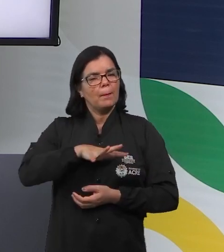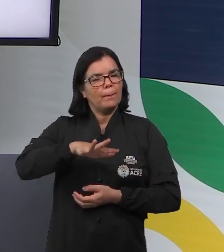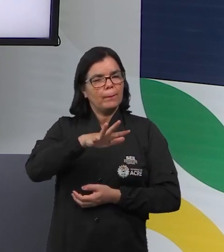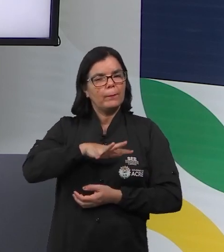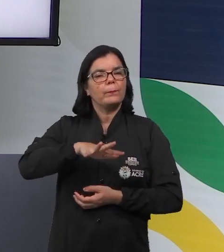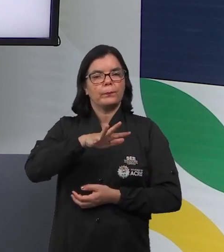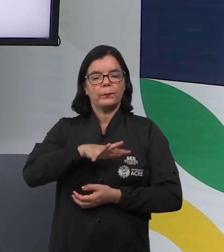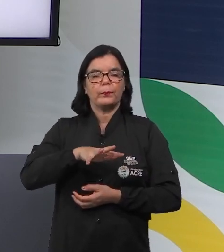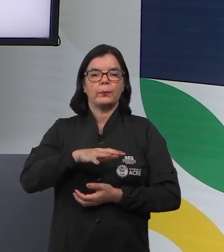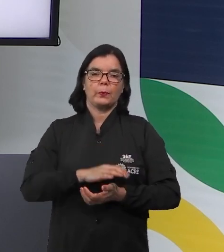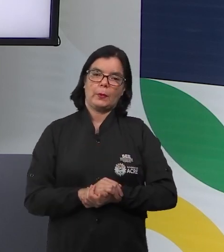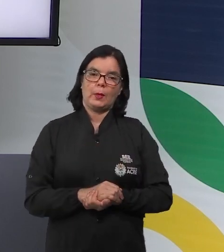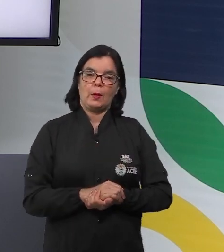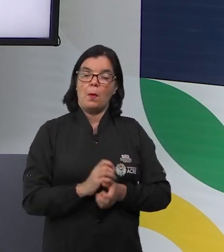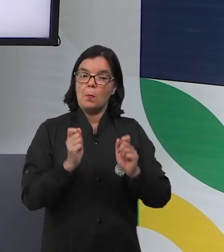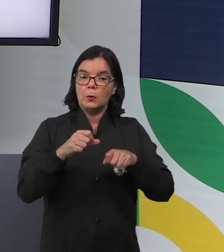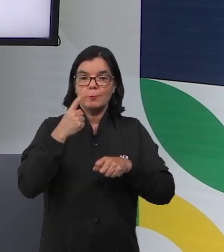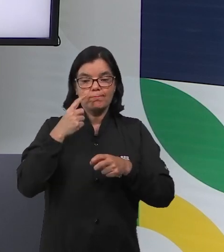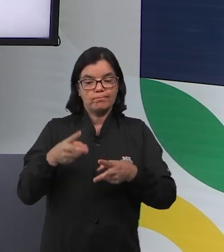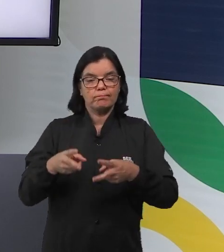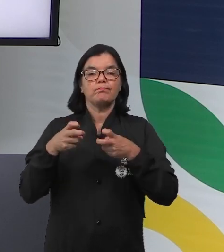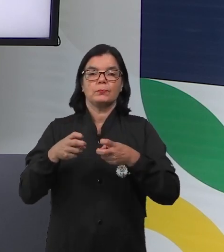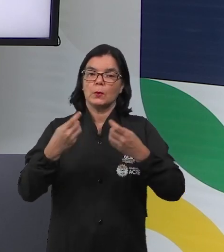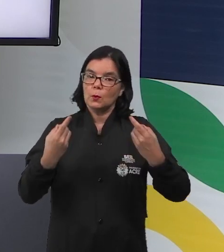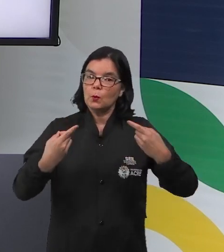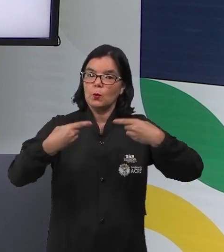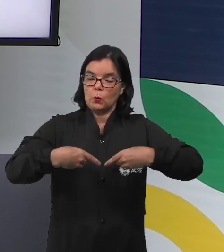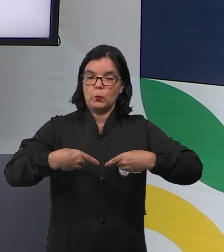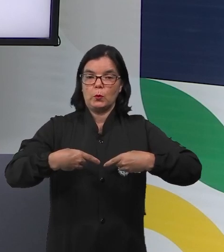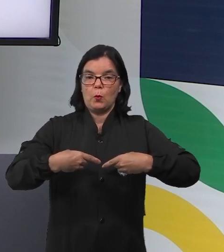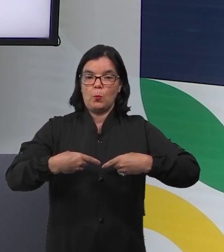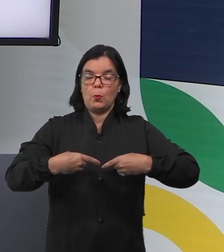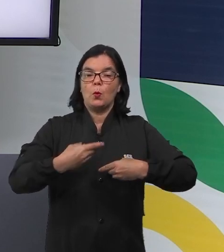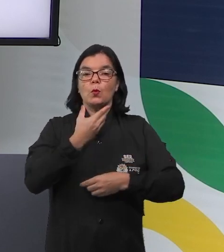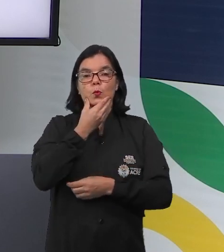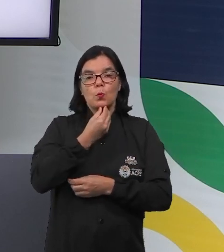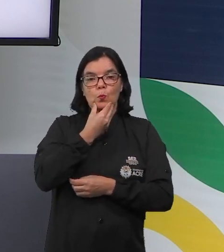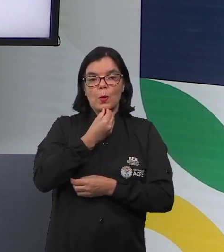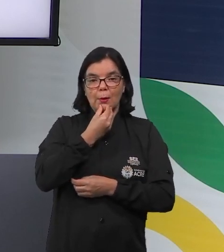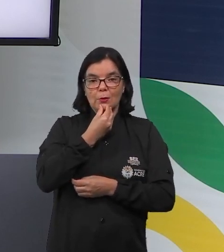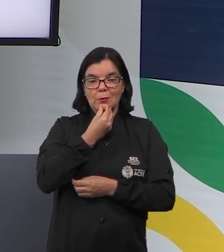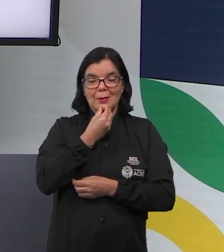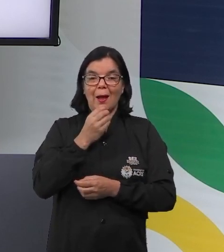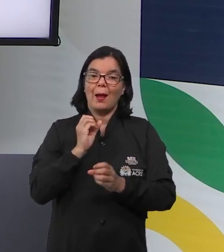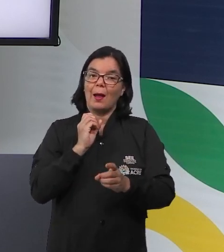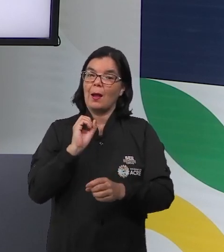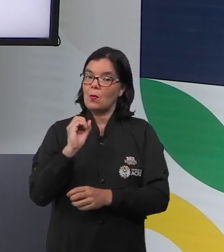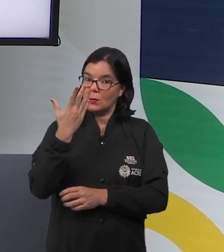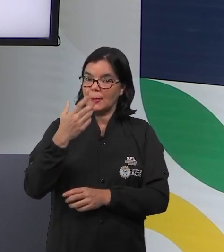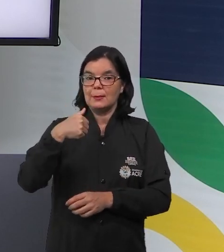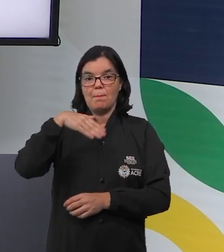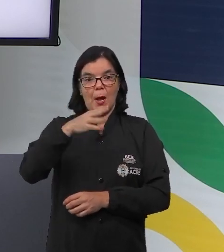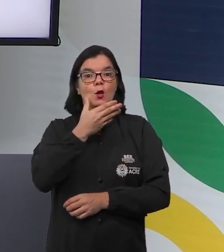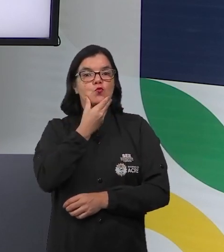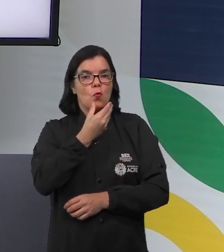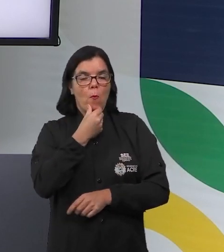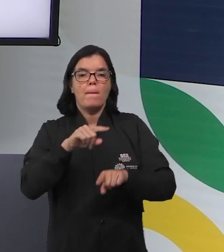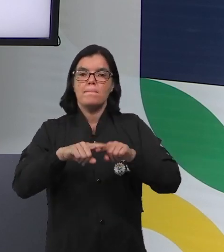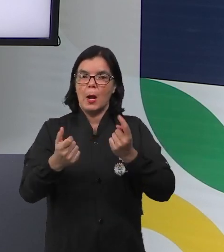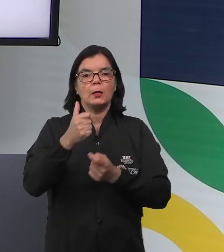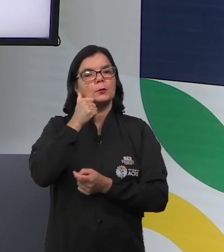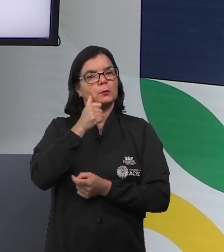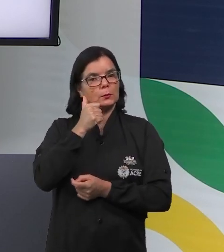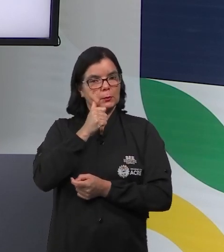casos, vocês pode ver que a competição por companheiro sexual acontece muito entre os machos, mas as fêmeas também,